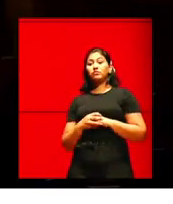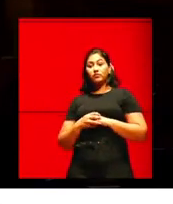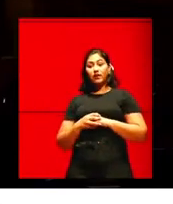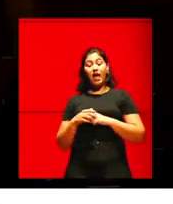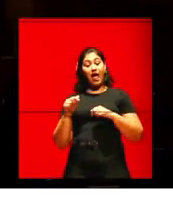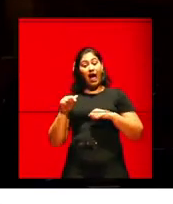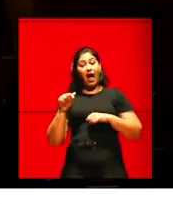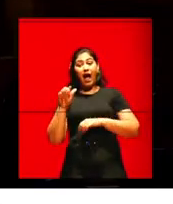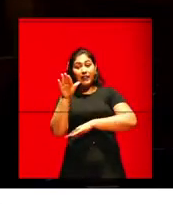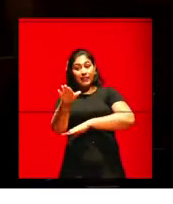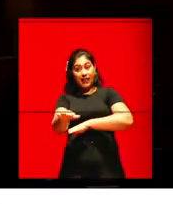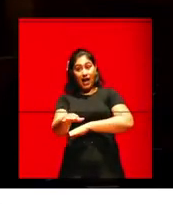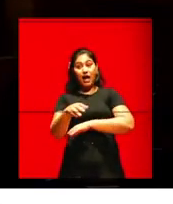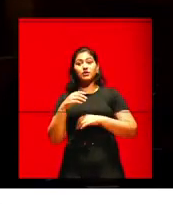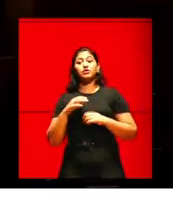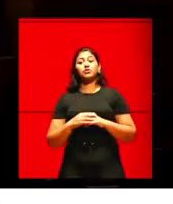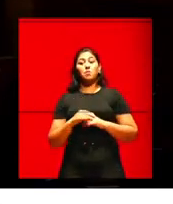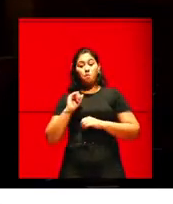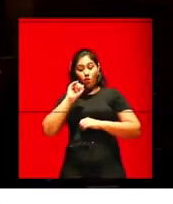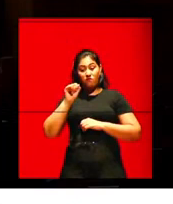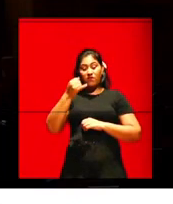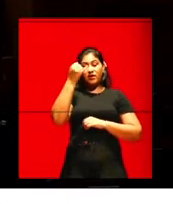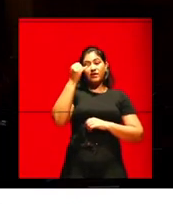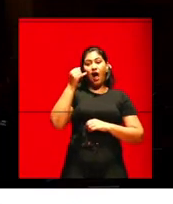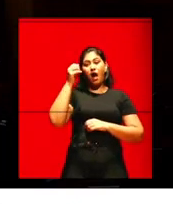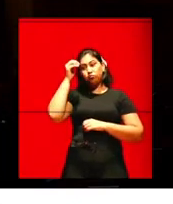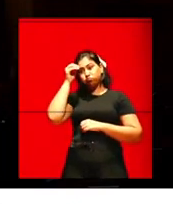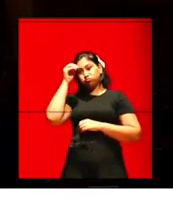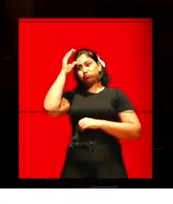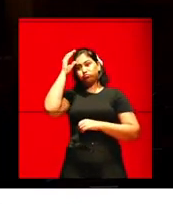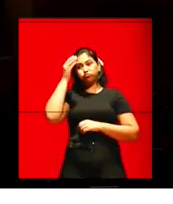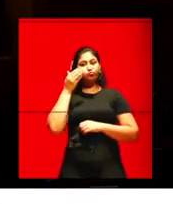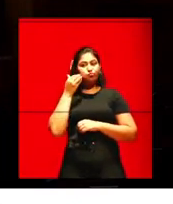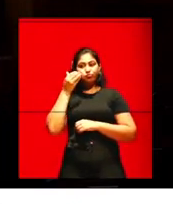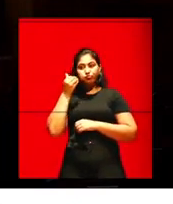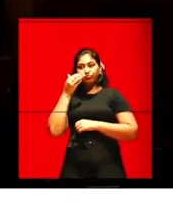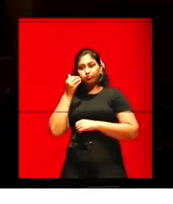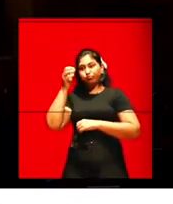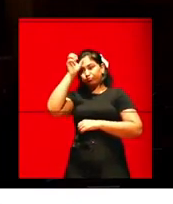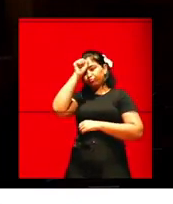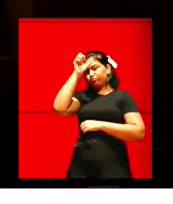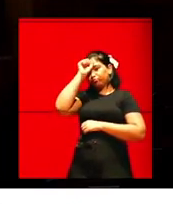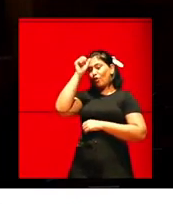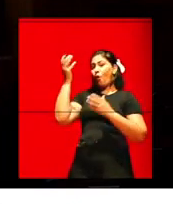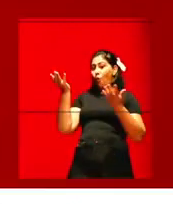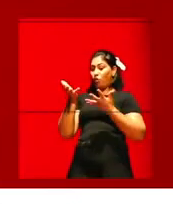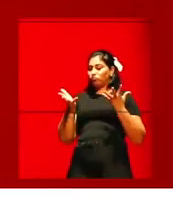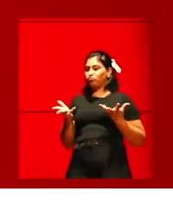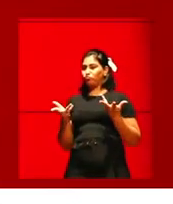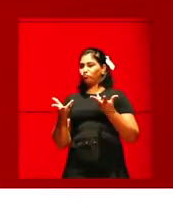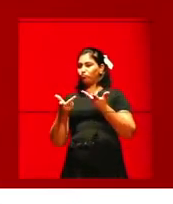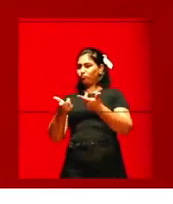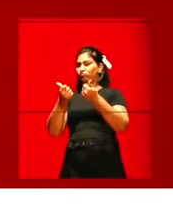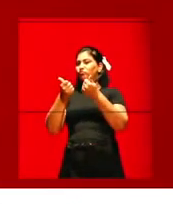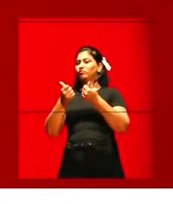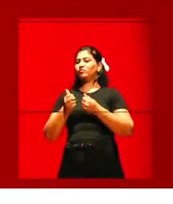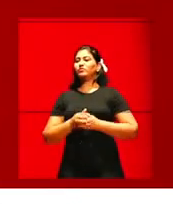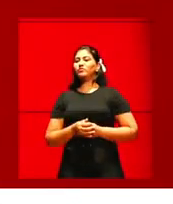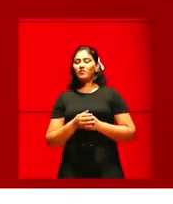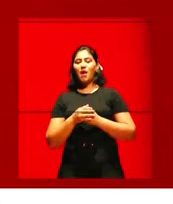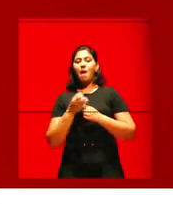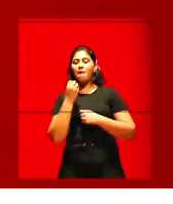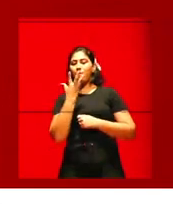essa nossa tarde. Então, prestem bem atenção e aproveitem, que o aulão vai ser maravilhoso, viu? Boa tarde para